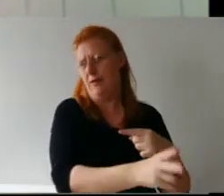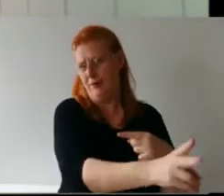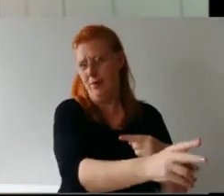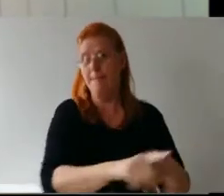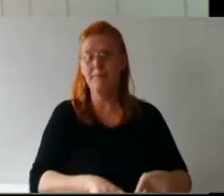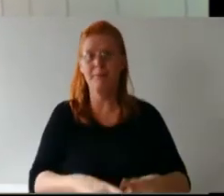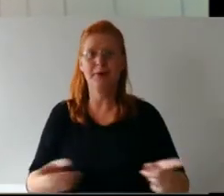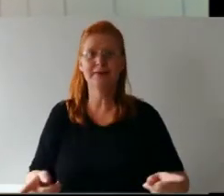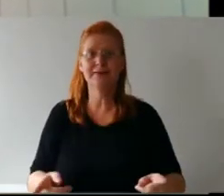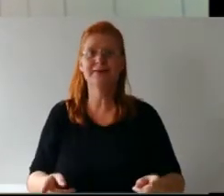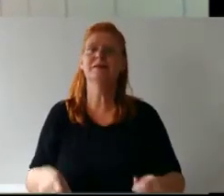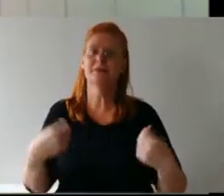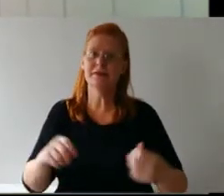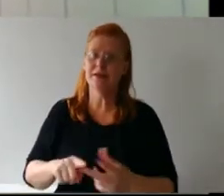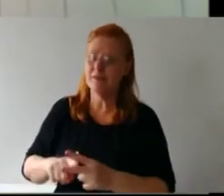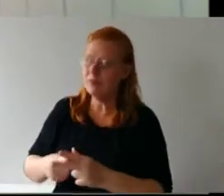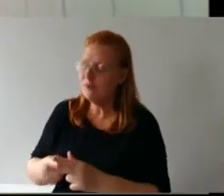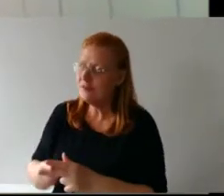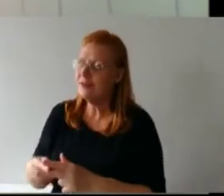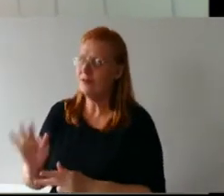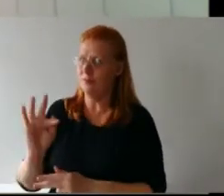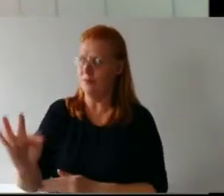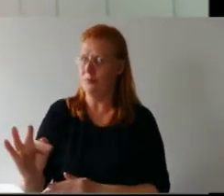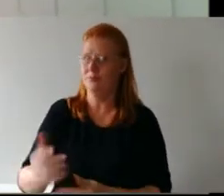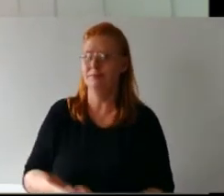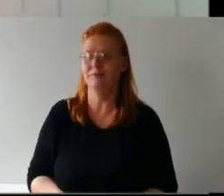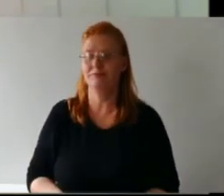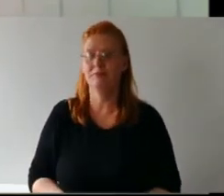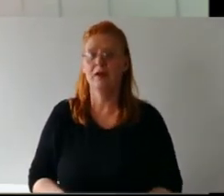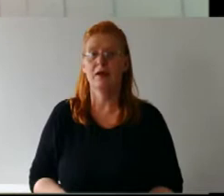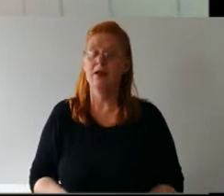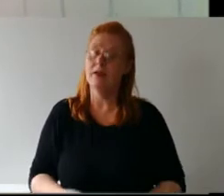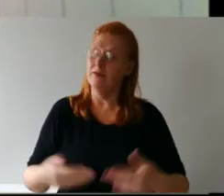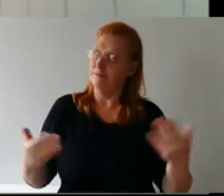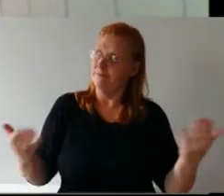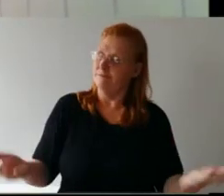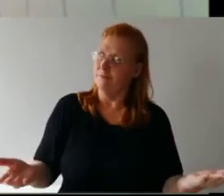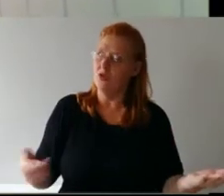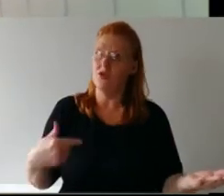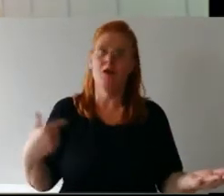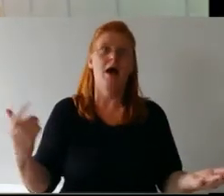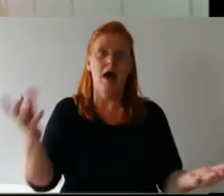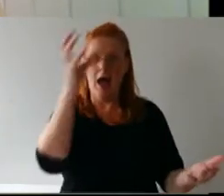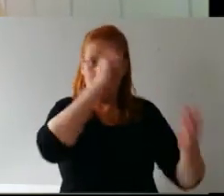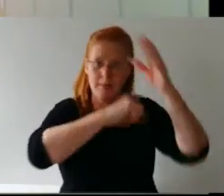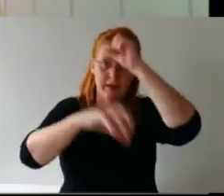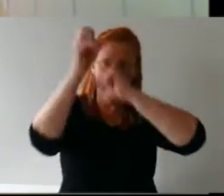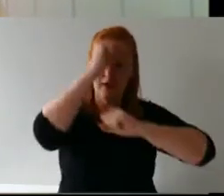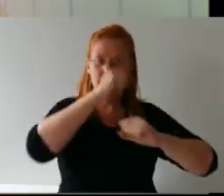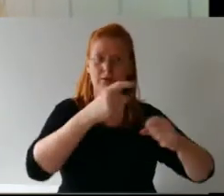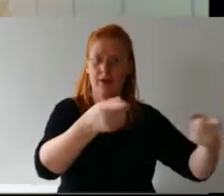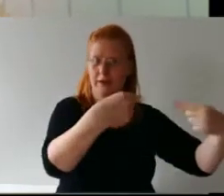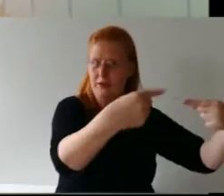seria criticada, mas também, quem sabe, consertada. Então, diante dessa situação,